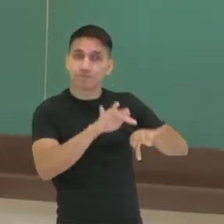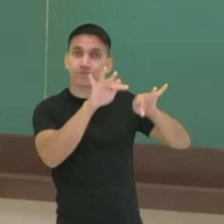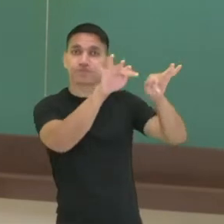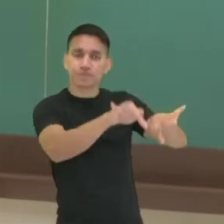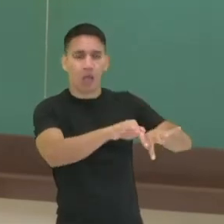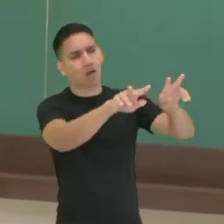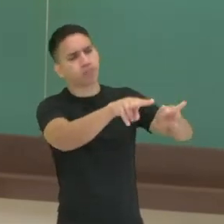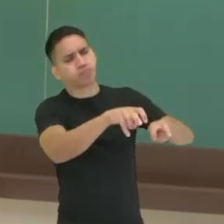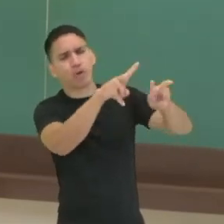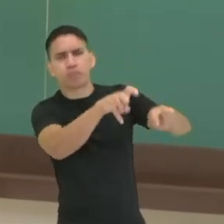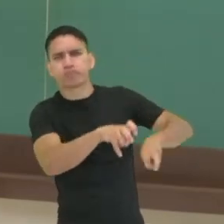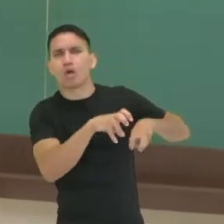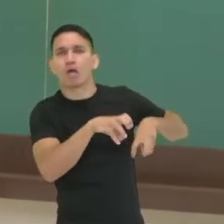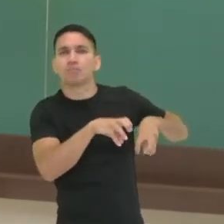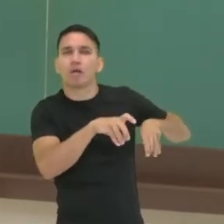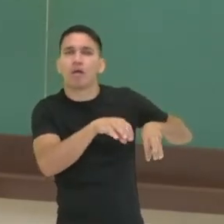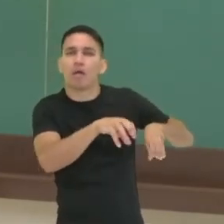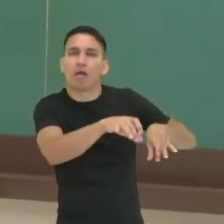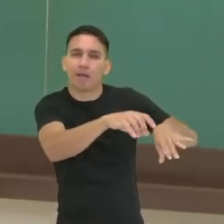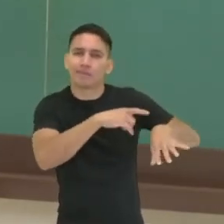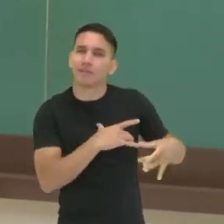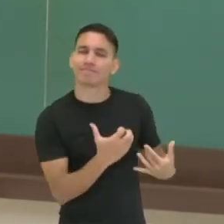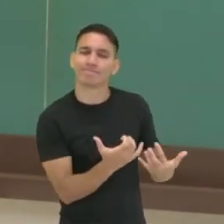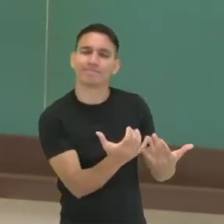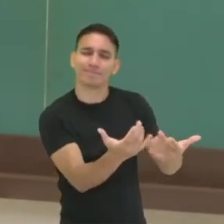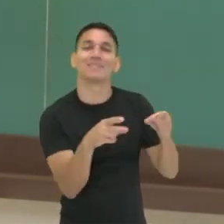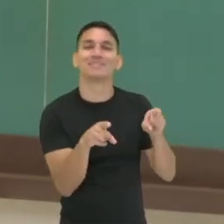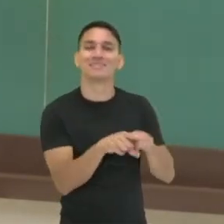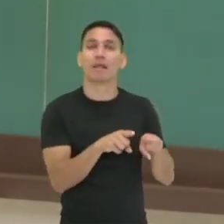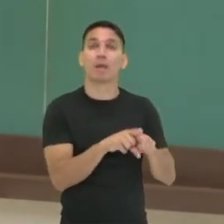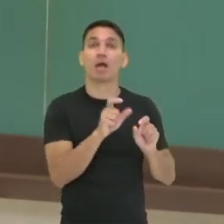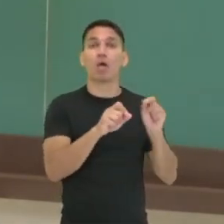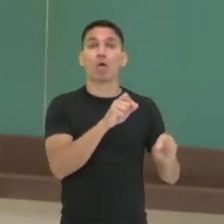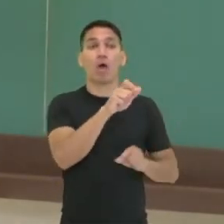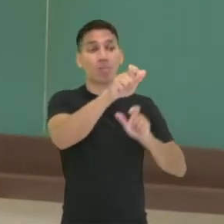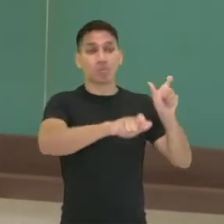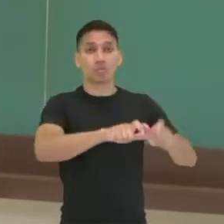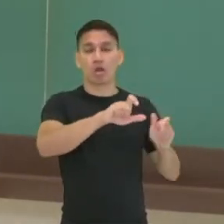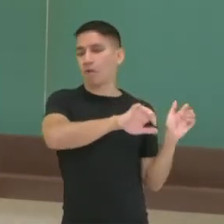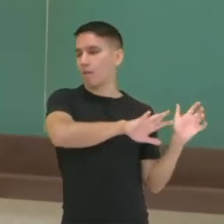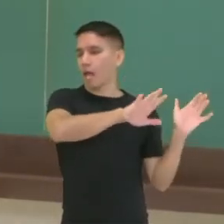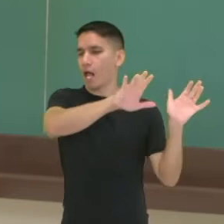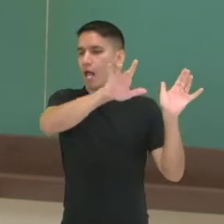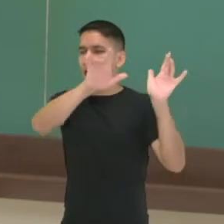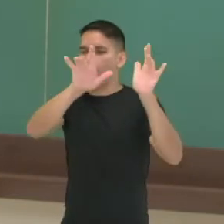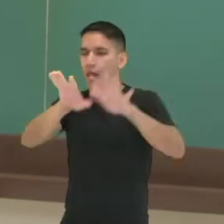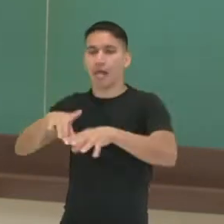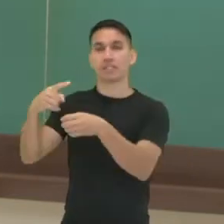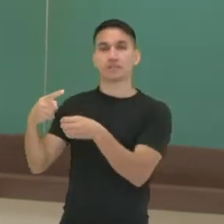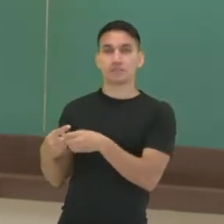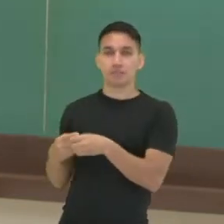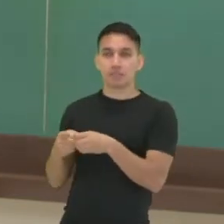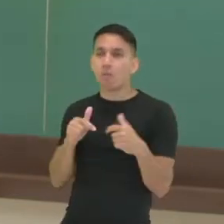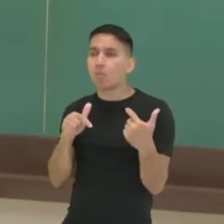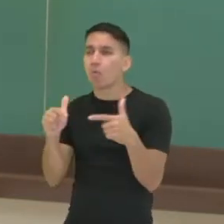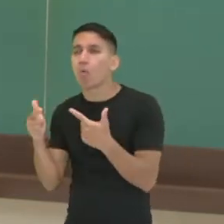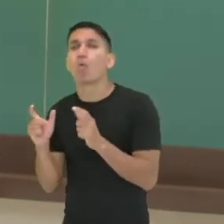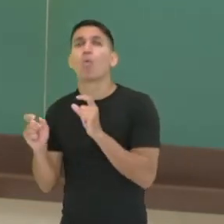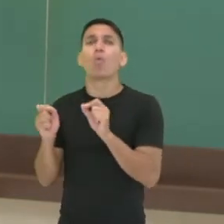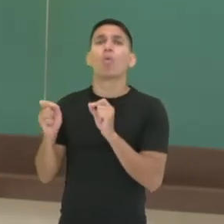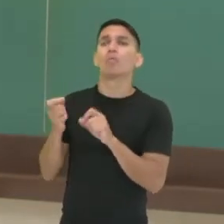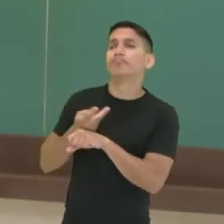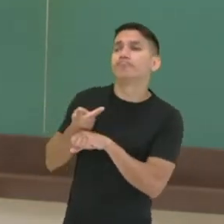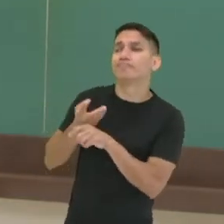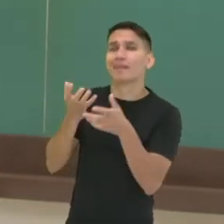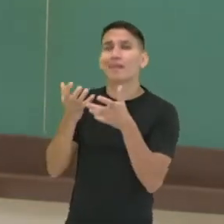trabalho rural no campo, e a ida das pessoas para as cidades em busca de trabalho nessas novas indústrias, então,